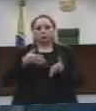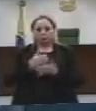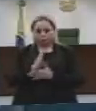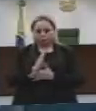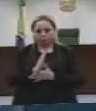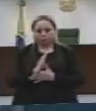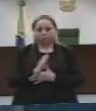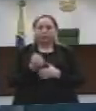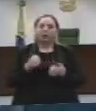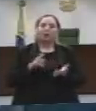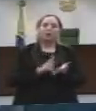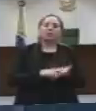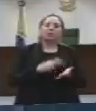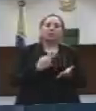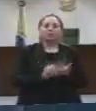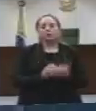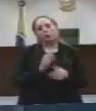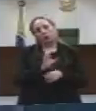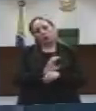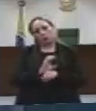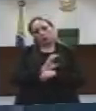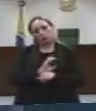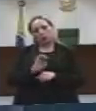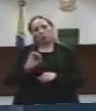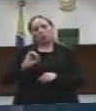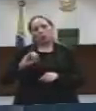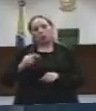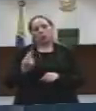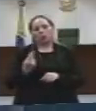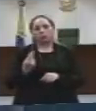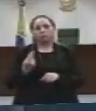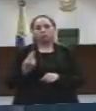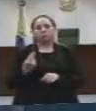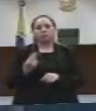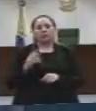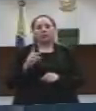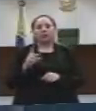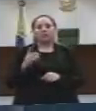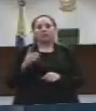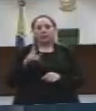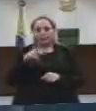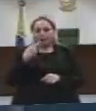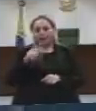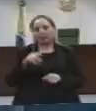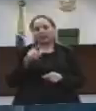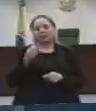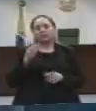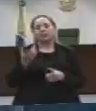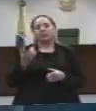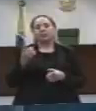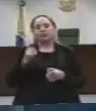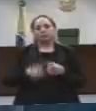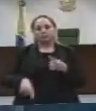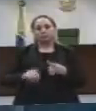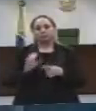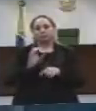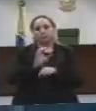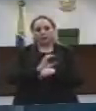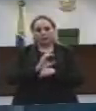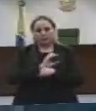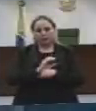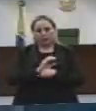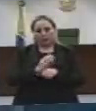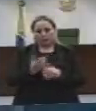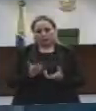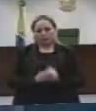interpretar como a constituição ou mais ainda para decretar como inconstitucional a expressão católica outras religiões